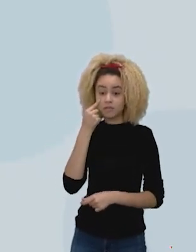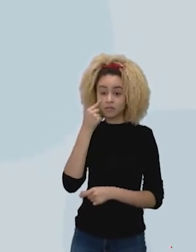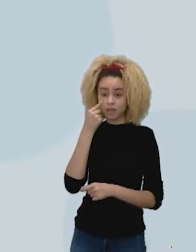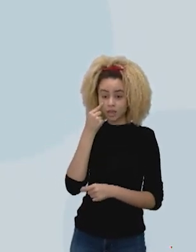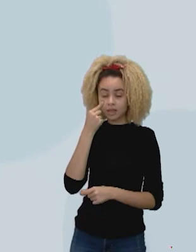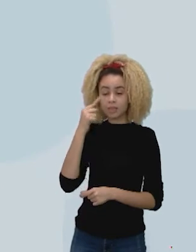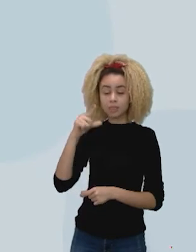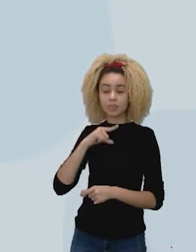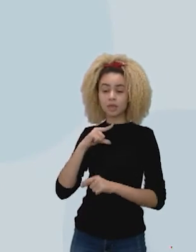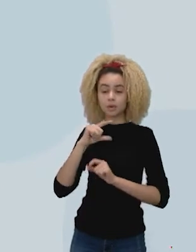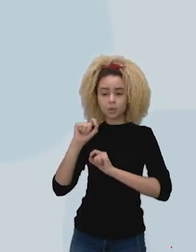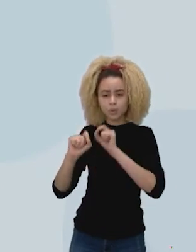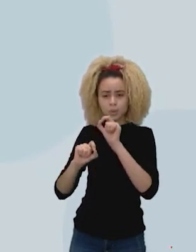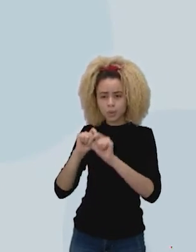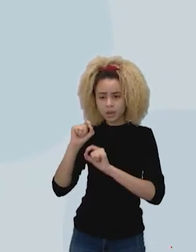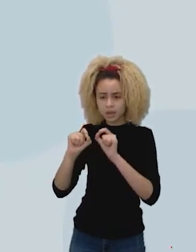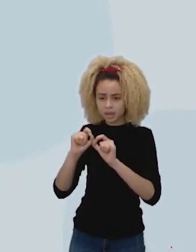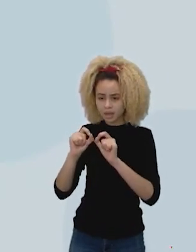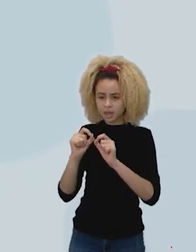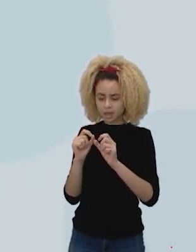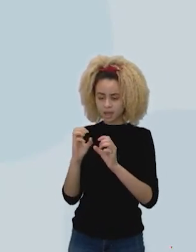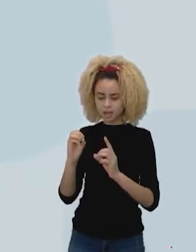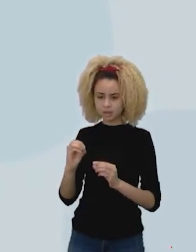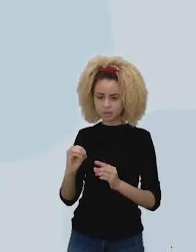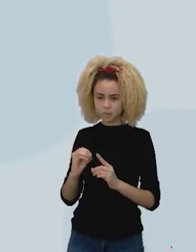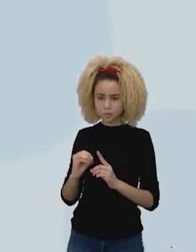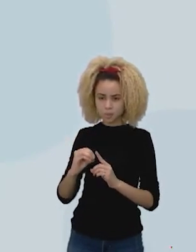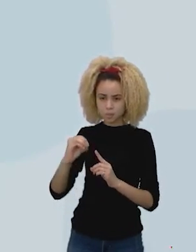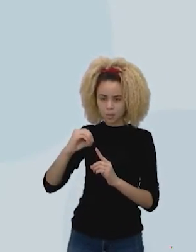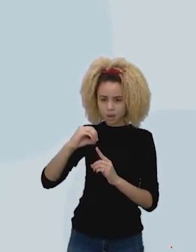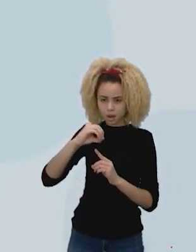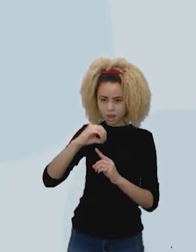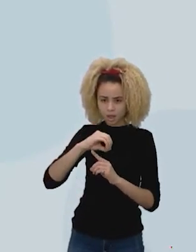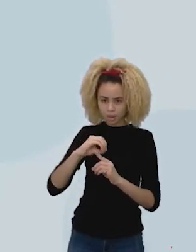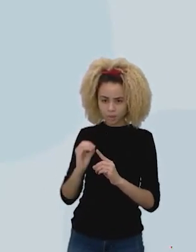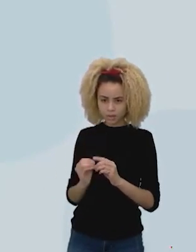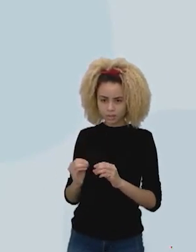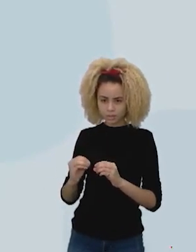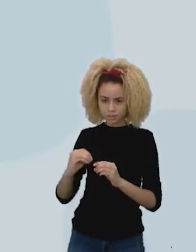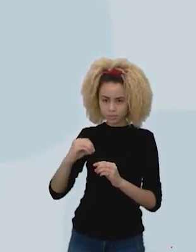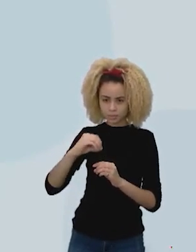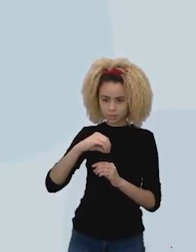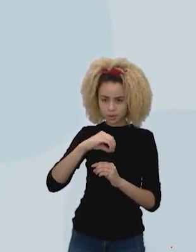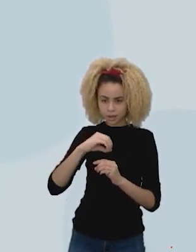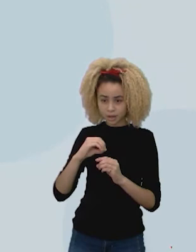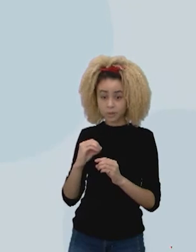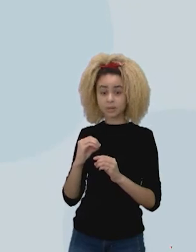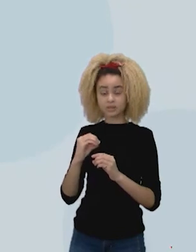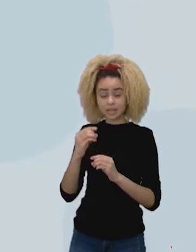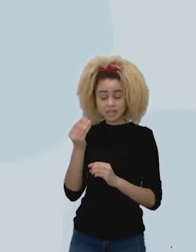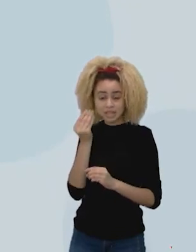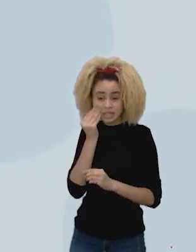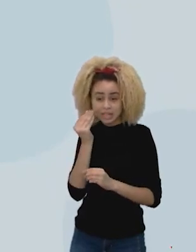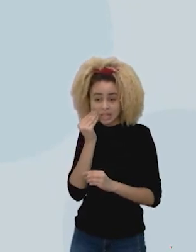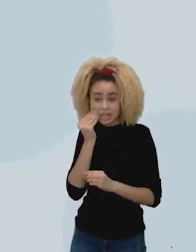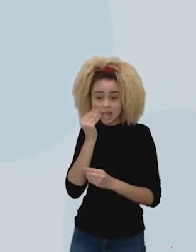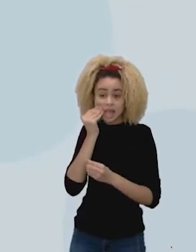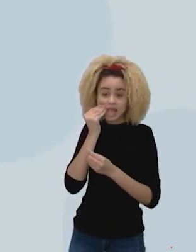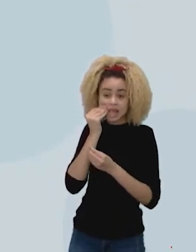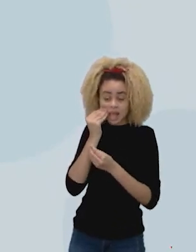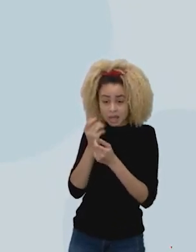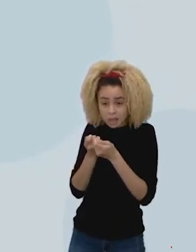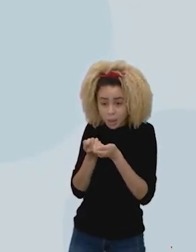com essa situação de moléculas, não é verdade? Que é um movimento que a gente tenta ter um